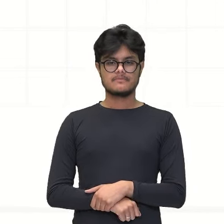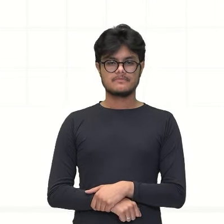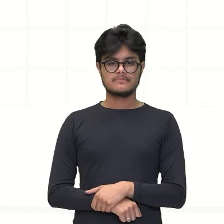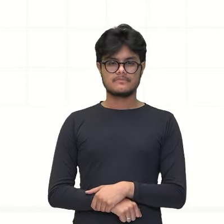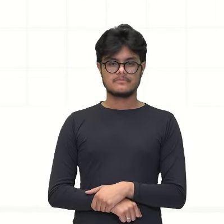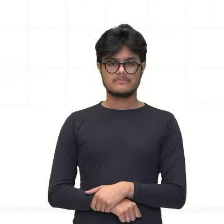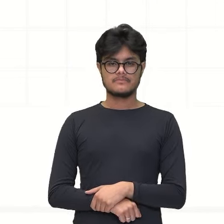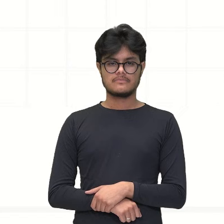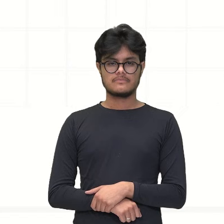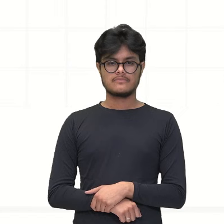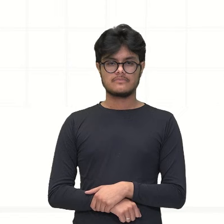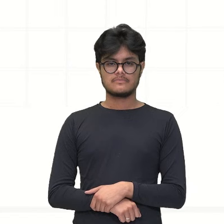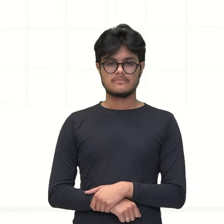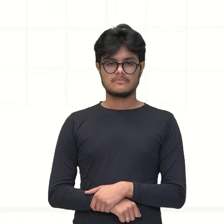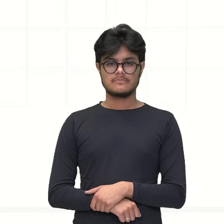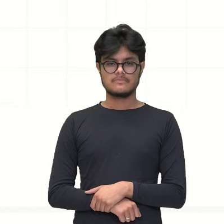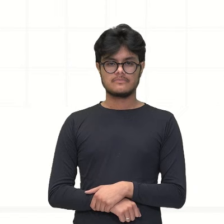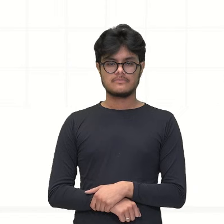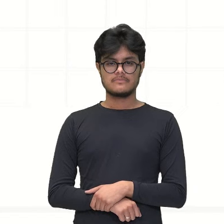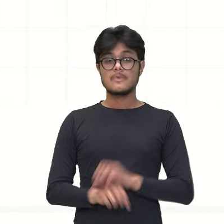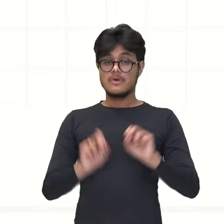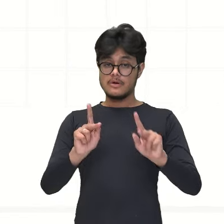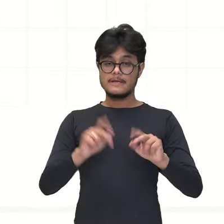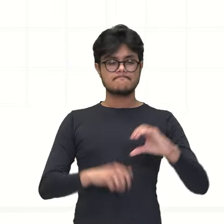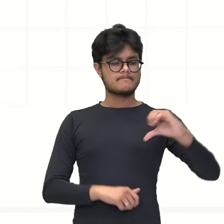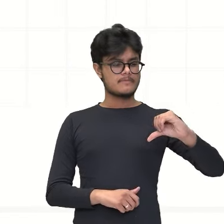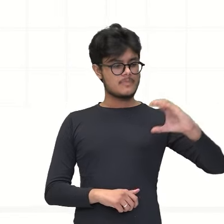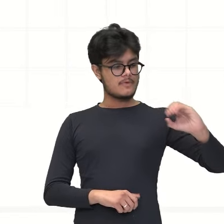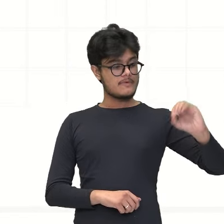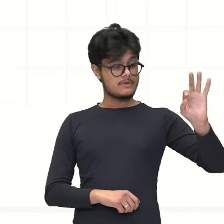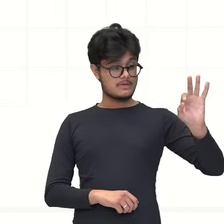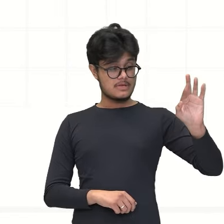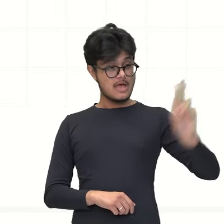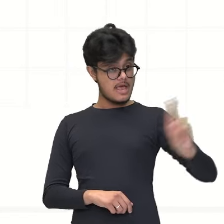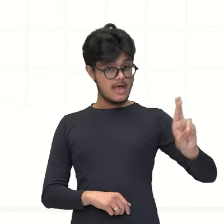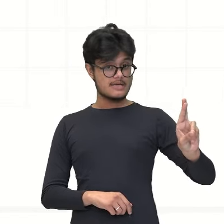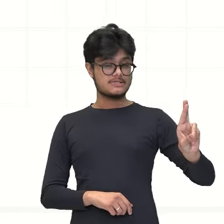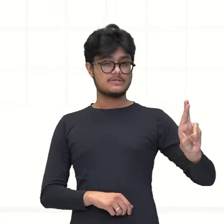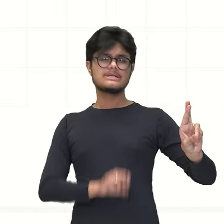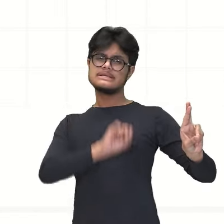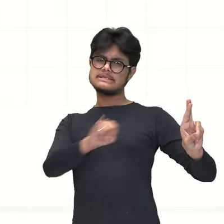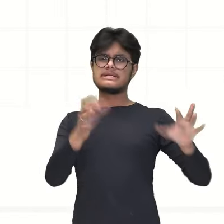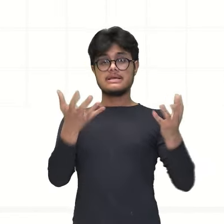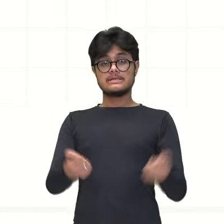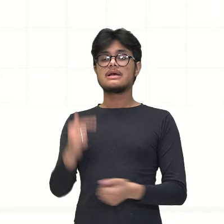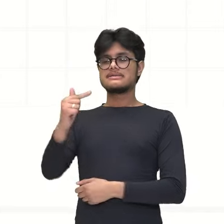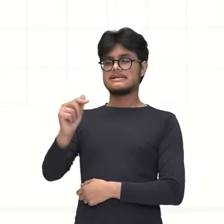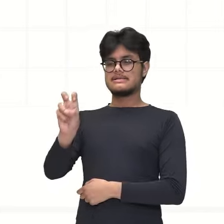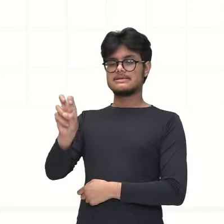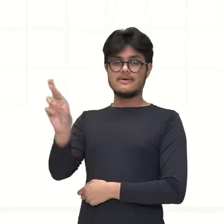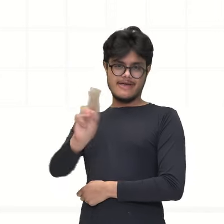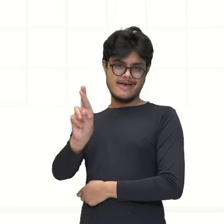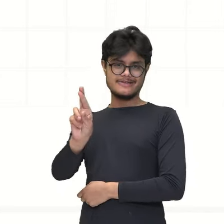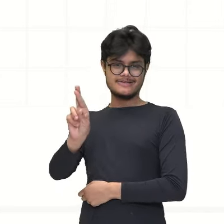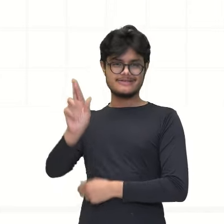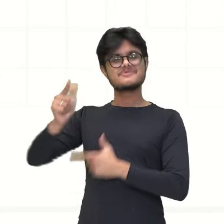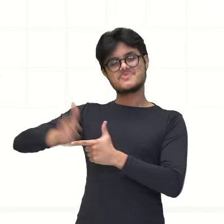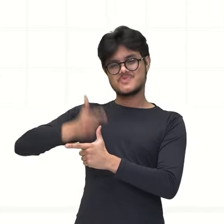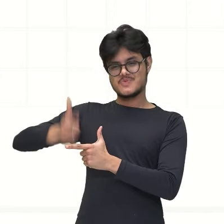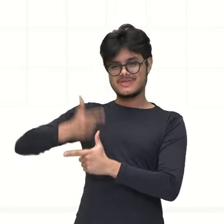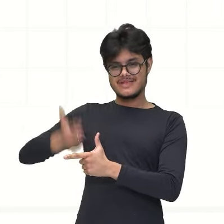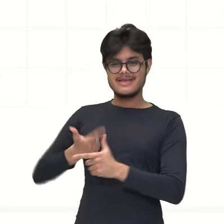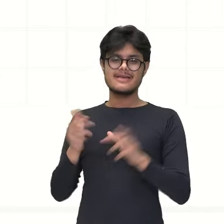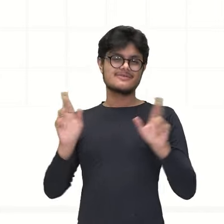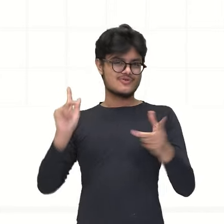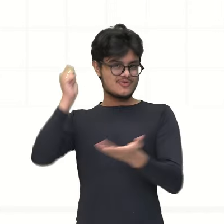era R$ 90. Se o vendedor aceitasse a proposta, Janiel deveria